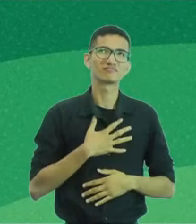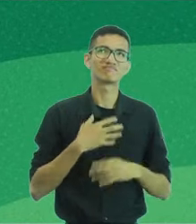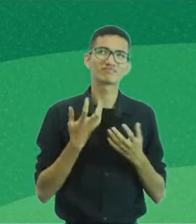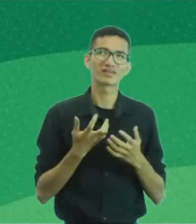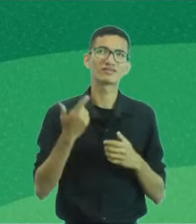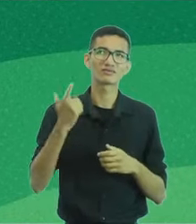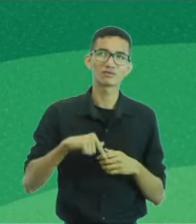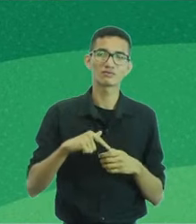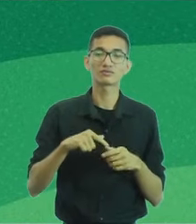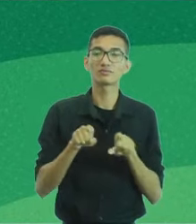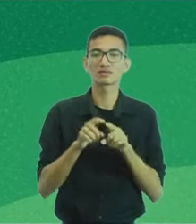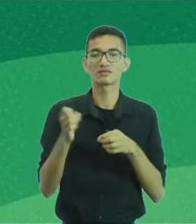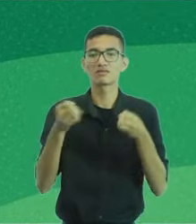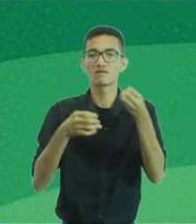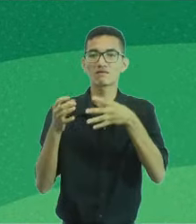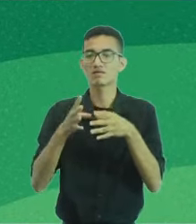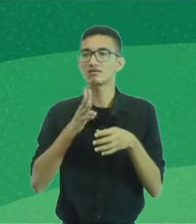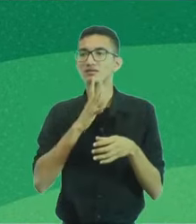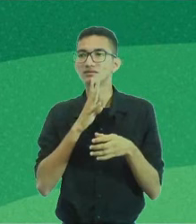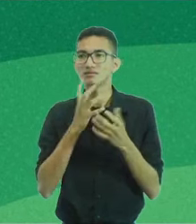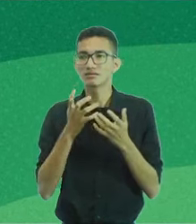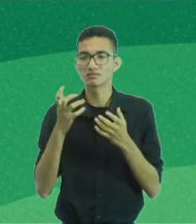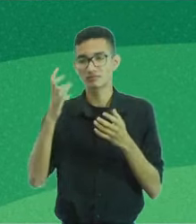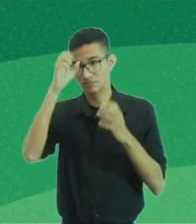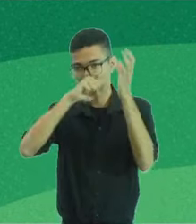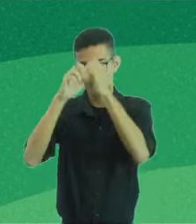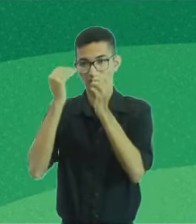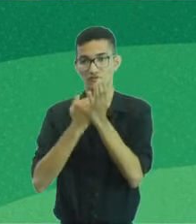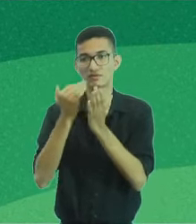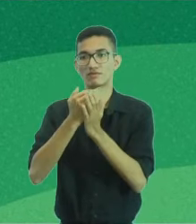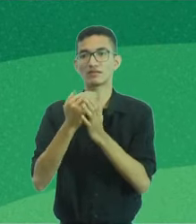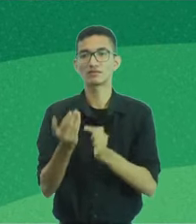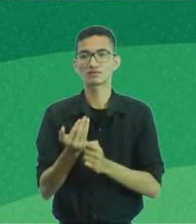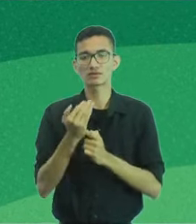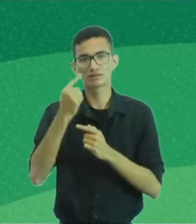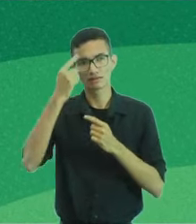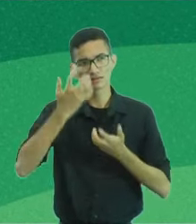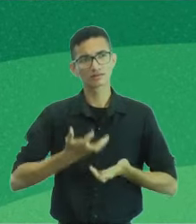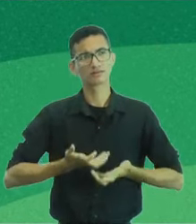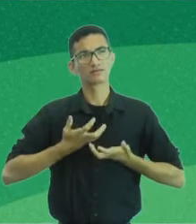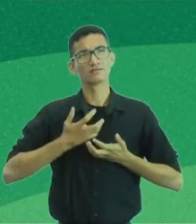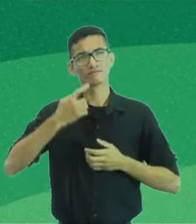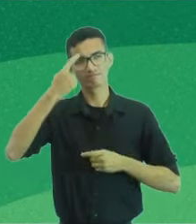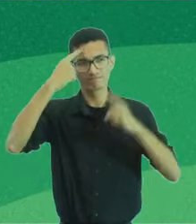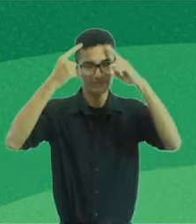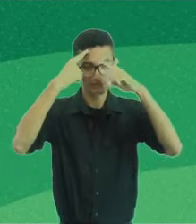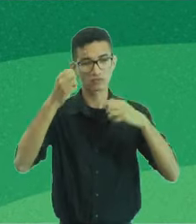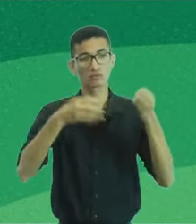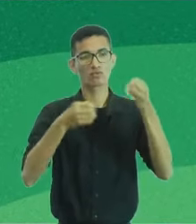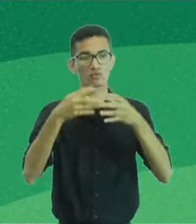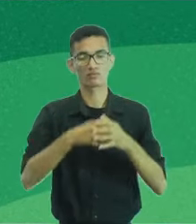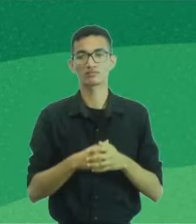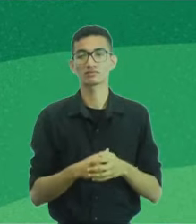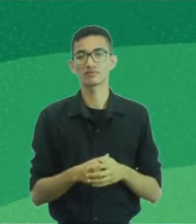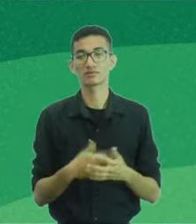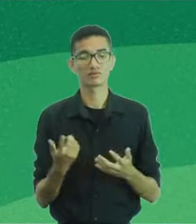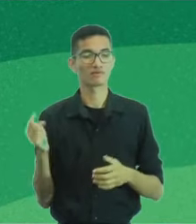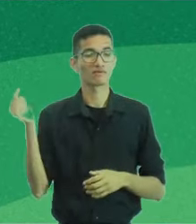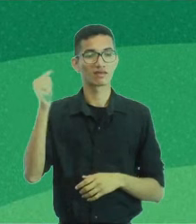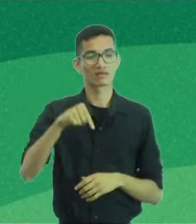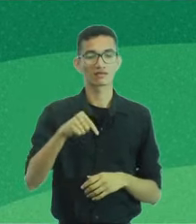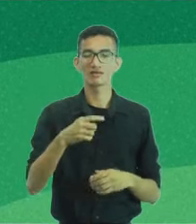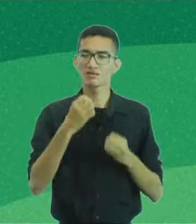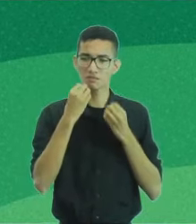de conhecer coisas novas já era inspiração para a gente fazer outras coisas e a gente vem aqui aqui pô muito massa